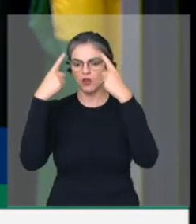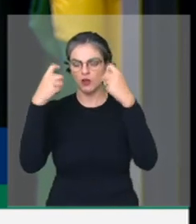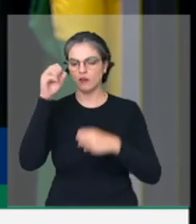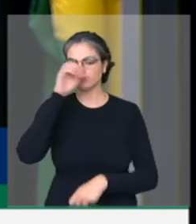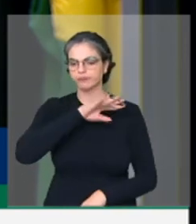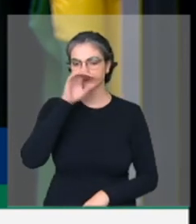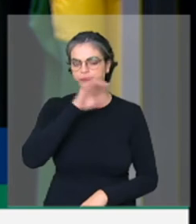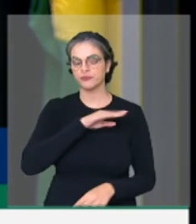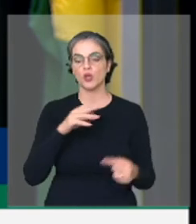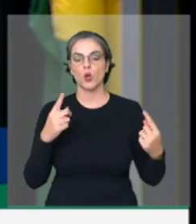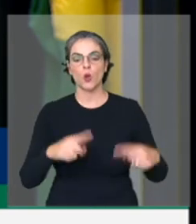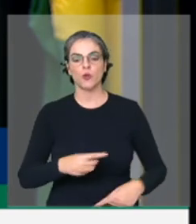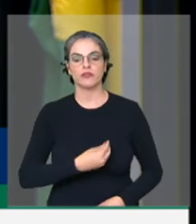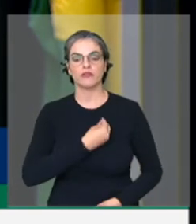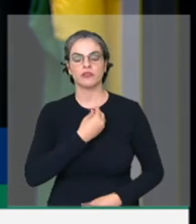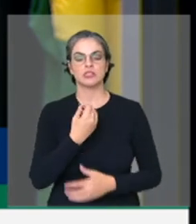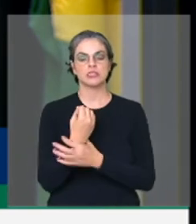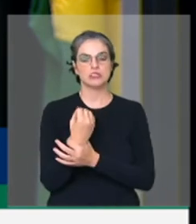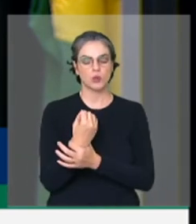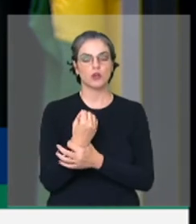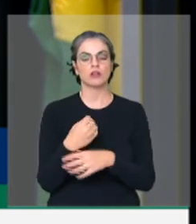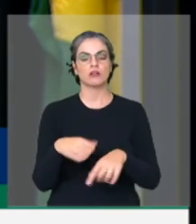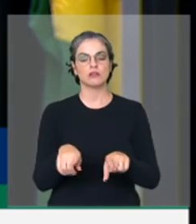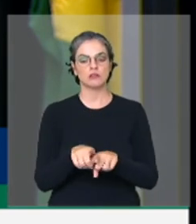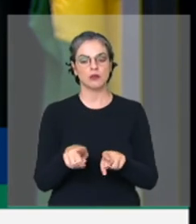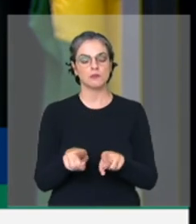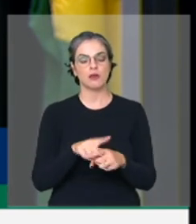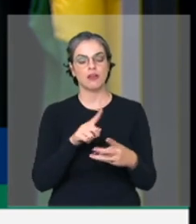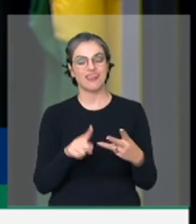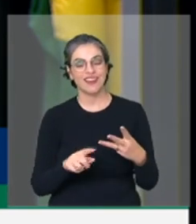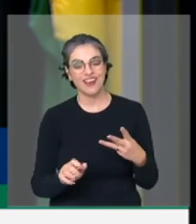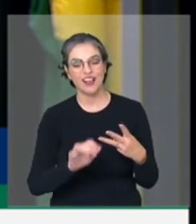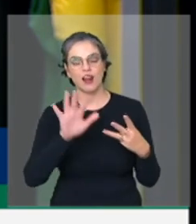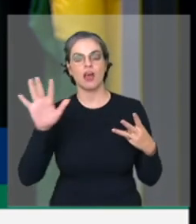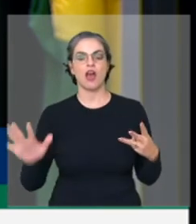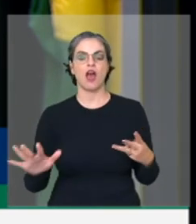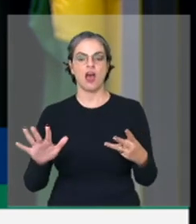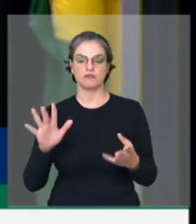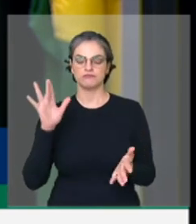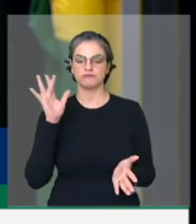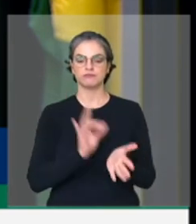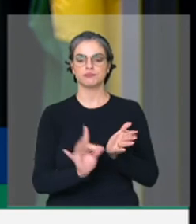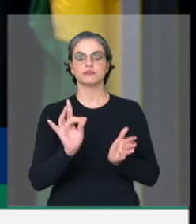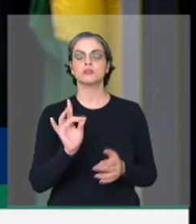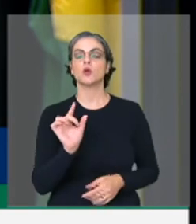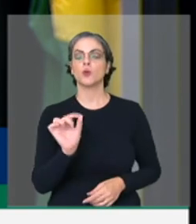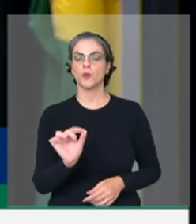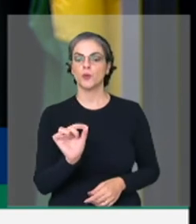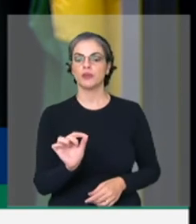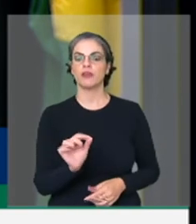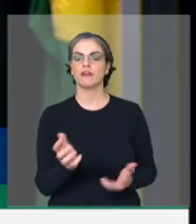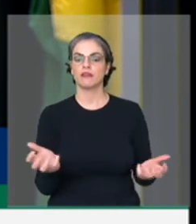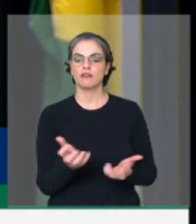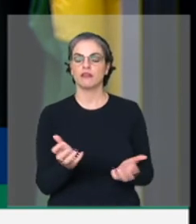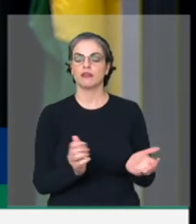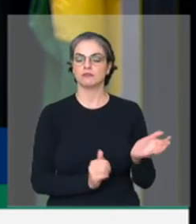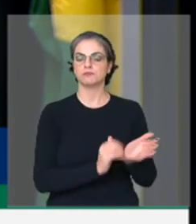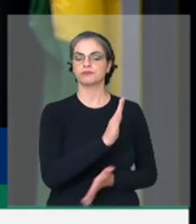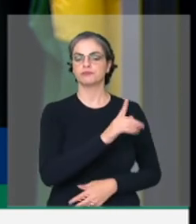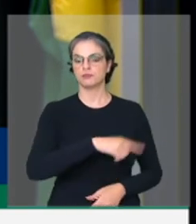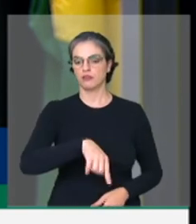vida, segurança, bem como expressamente pugna pela cassação dos atuais